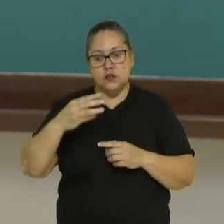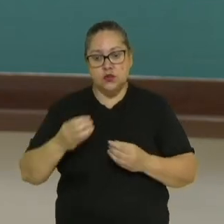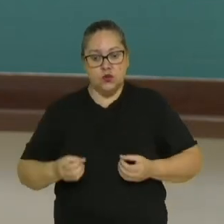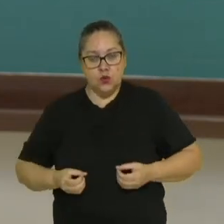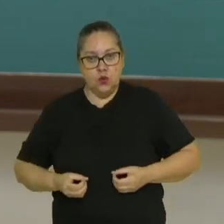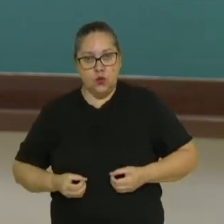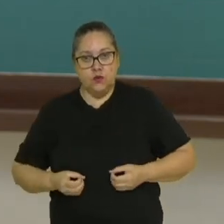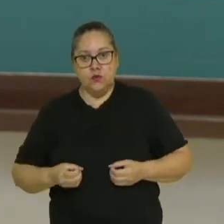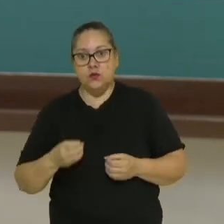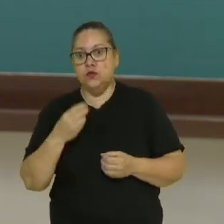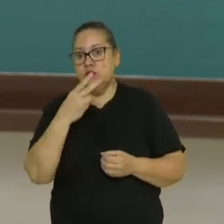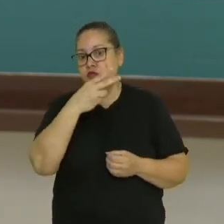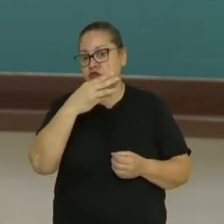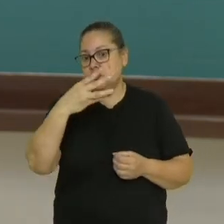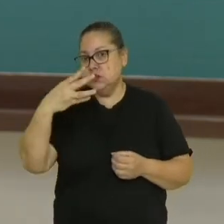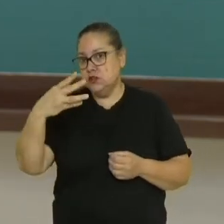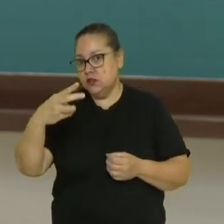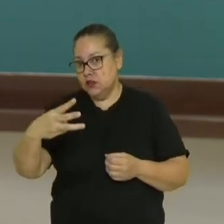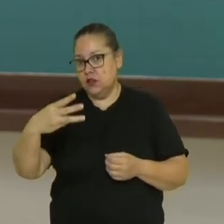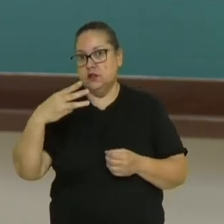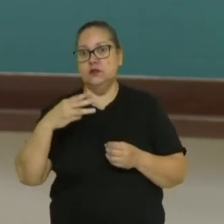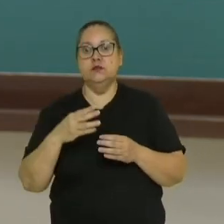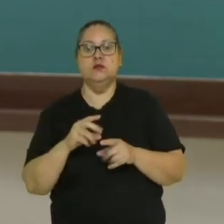óvulo teriam 23 cromossomos.